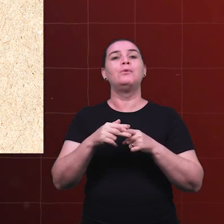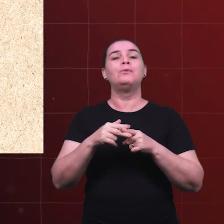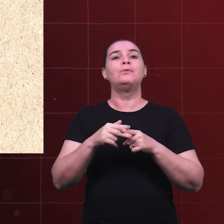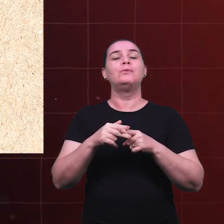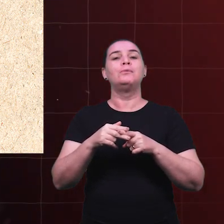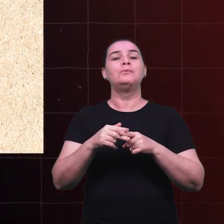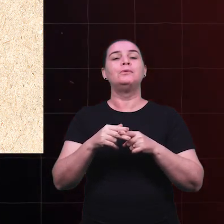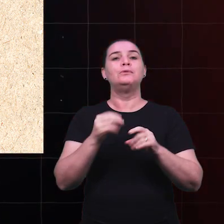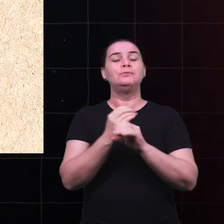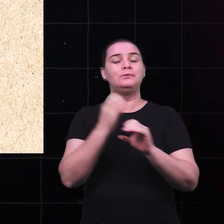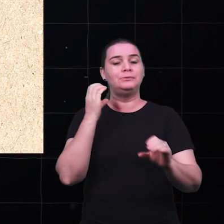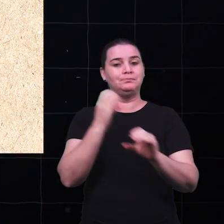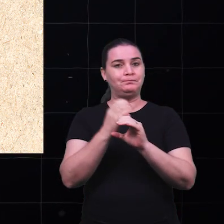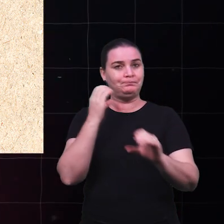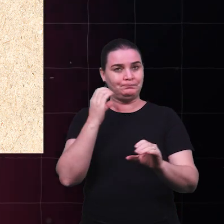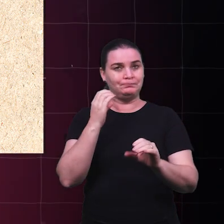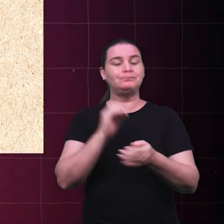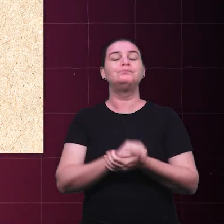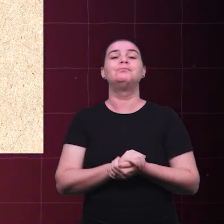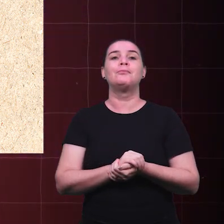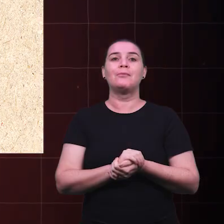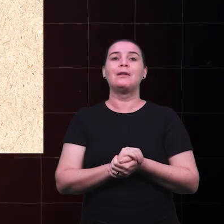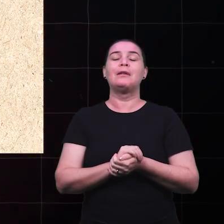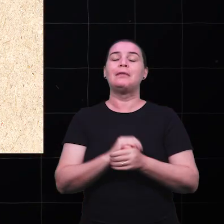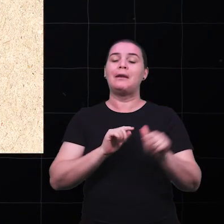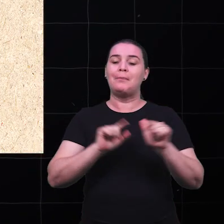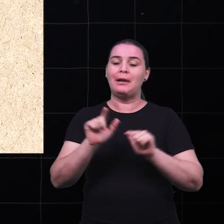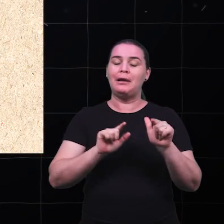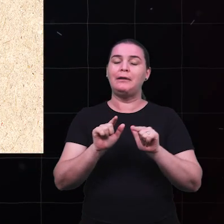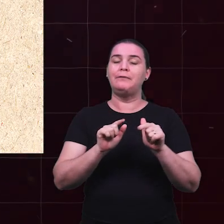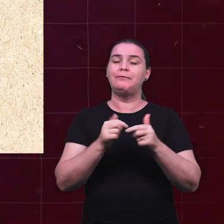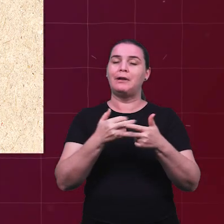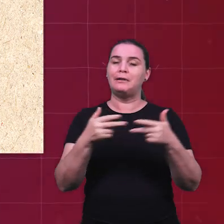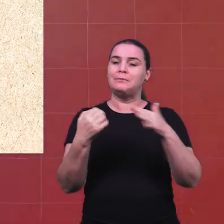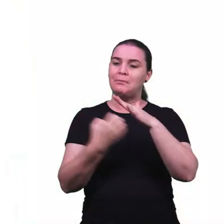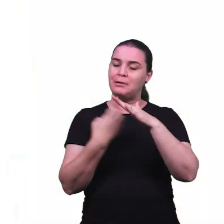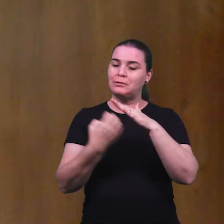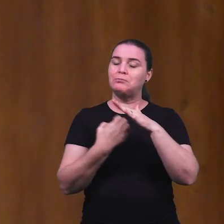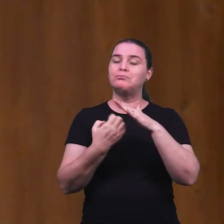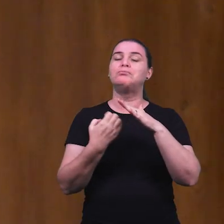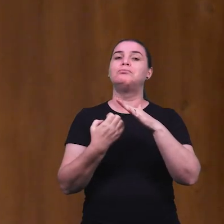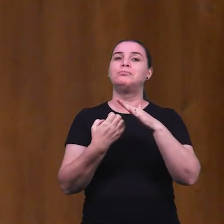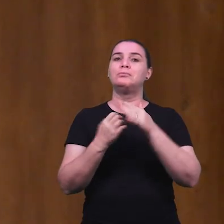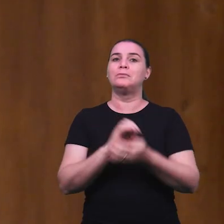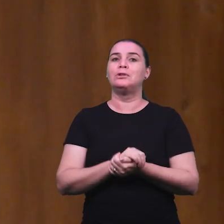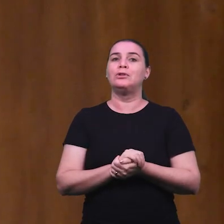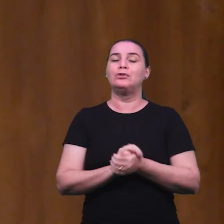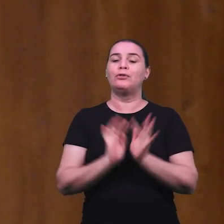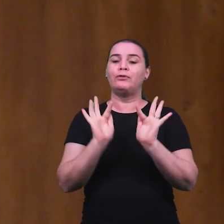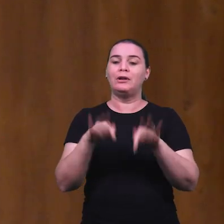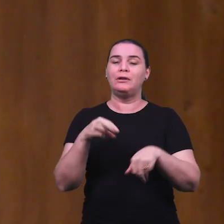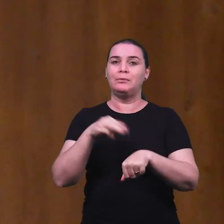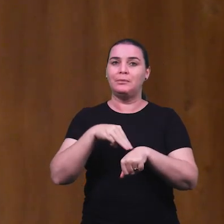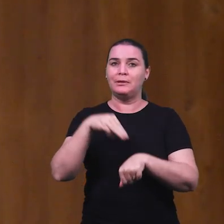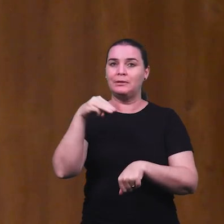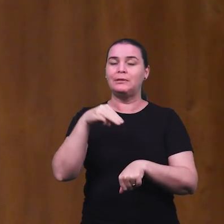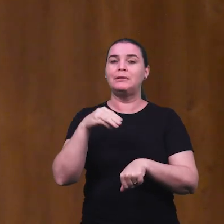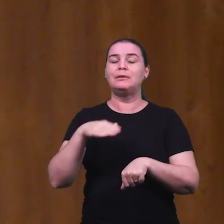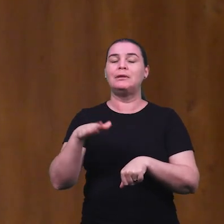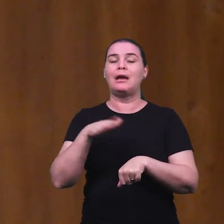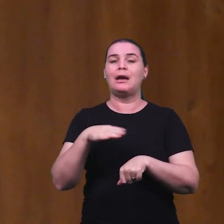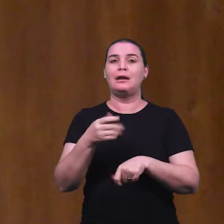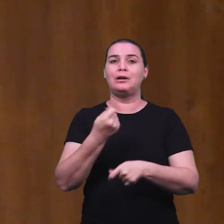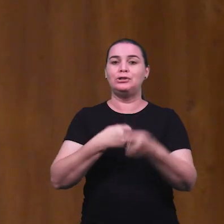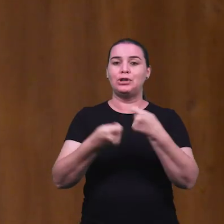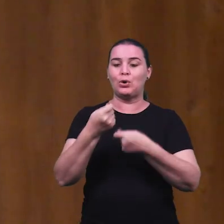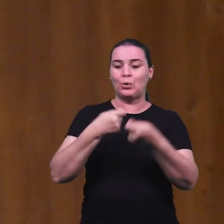área de manutenção de equipamentos, trabalhei em grandes empresas, estou concluindo o mestrado na área de economia, com